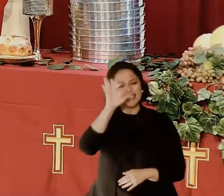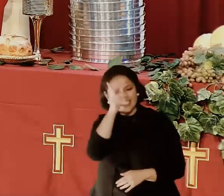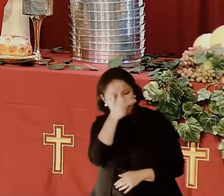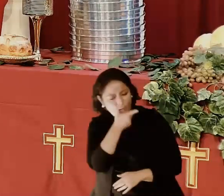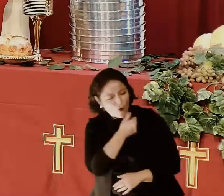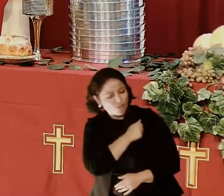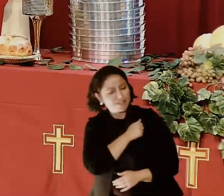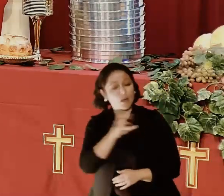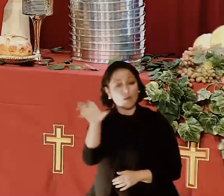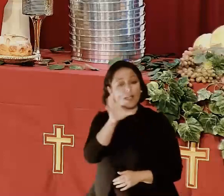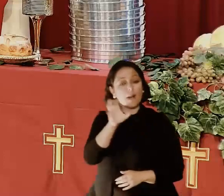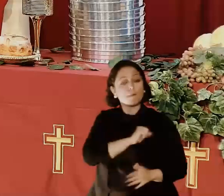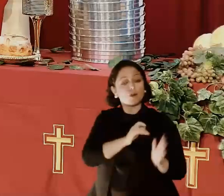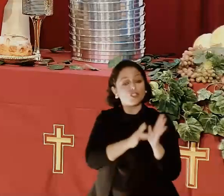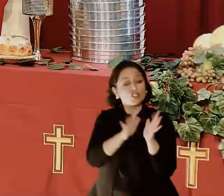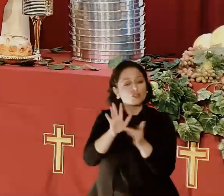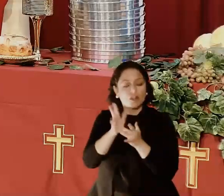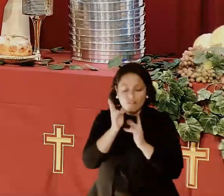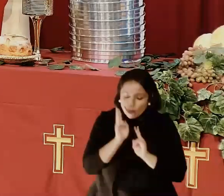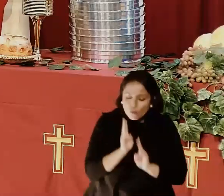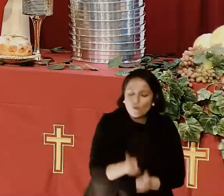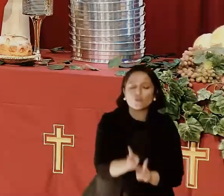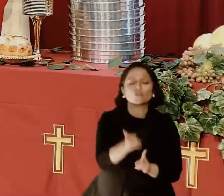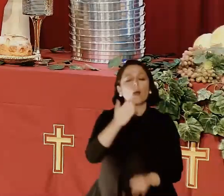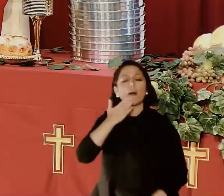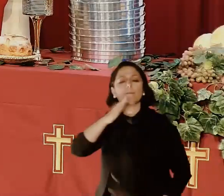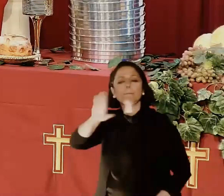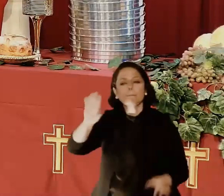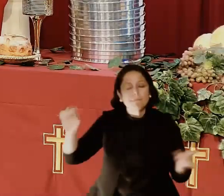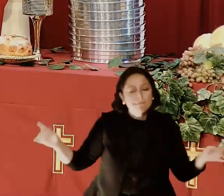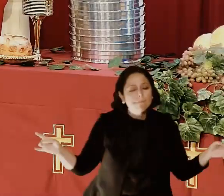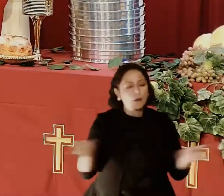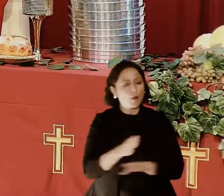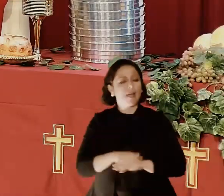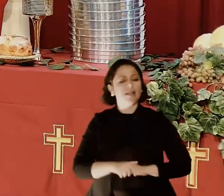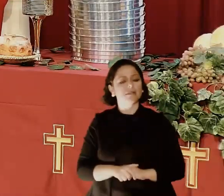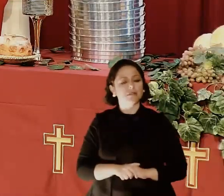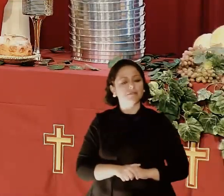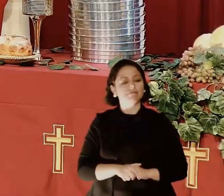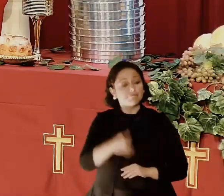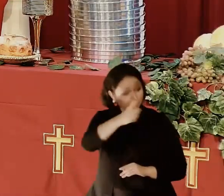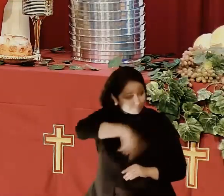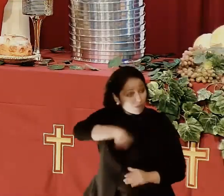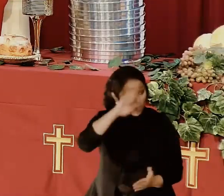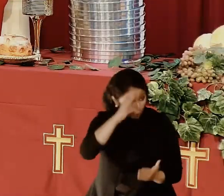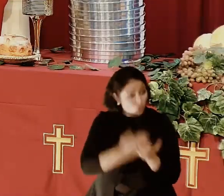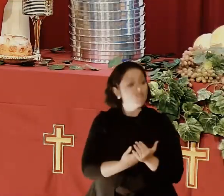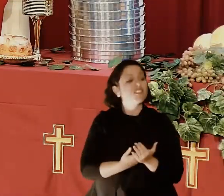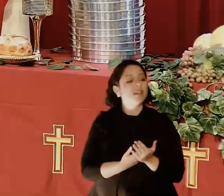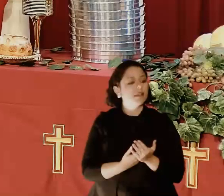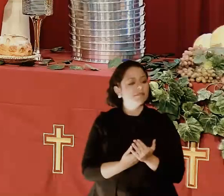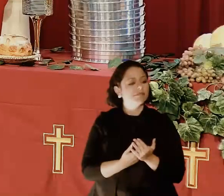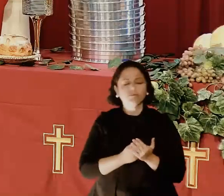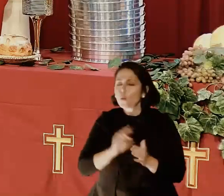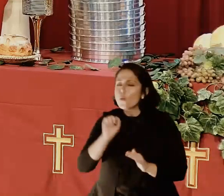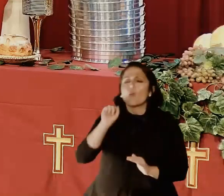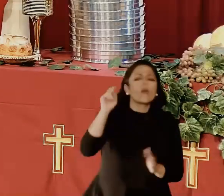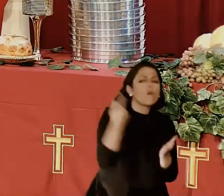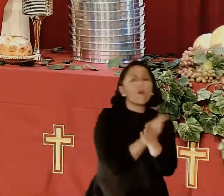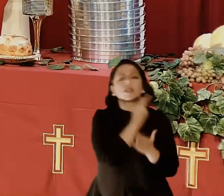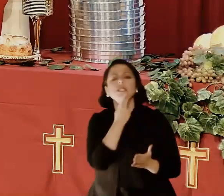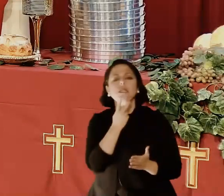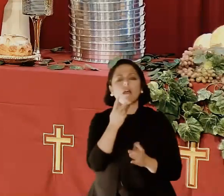salvífica, continua cumprindo. Querido, não perca de vista o seu olhar diante do